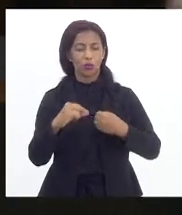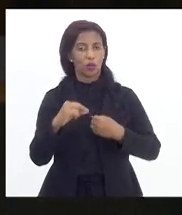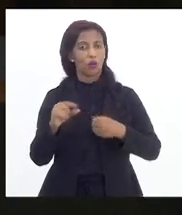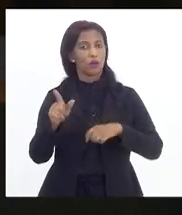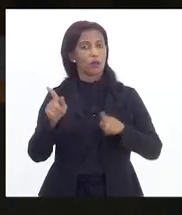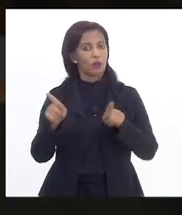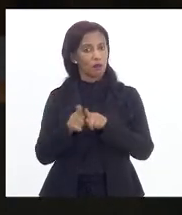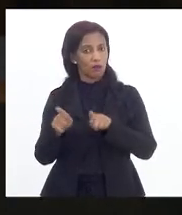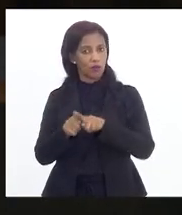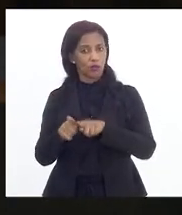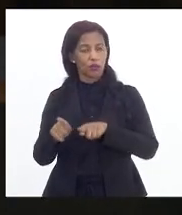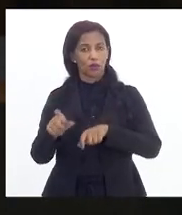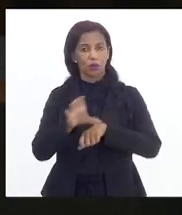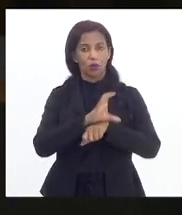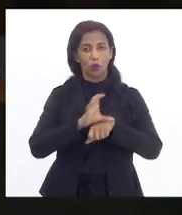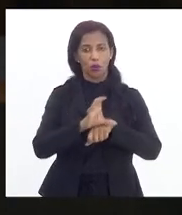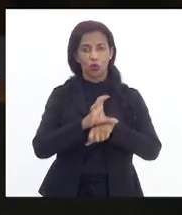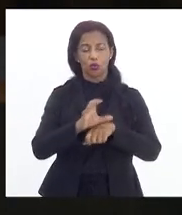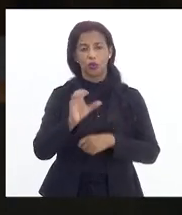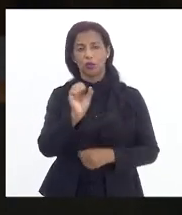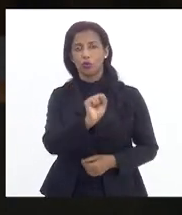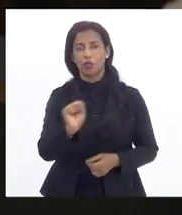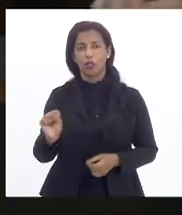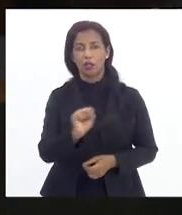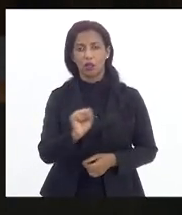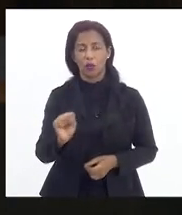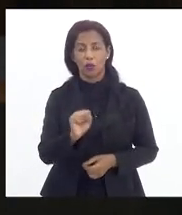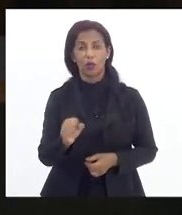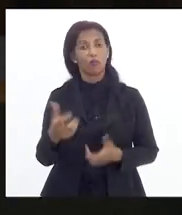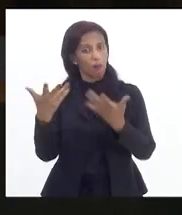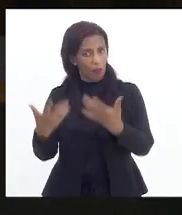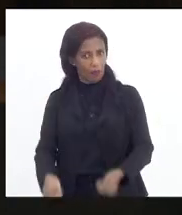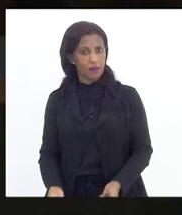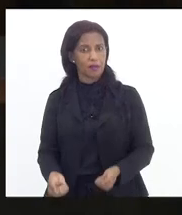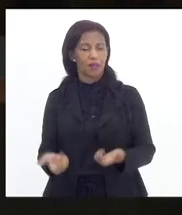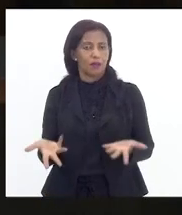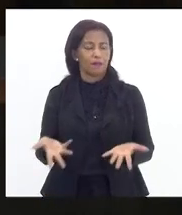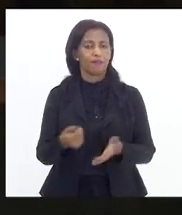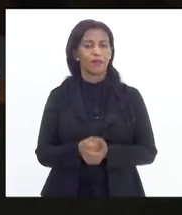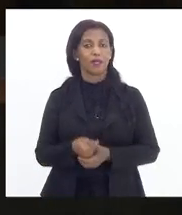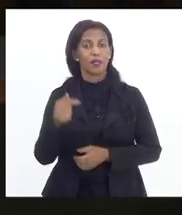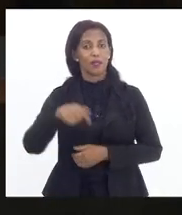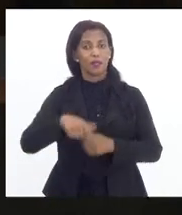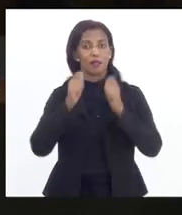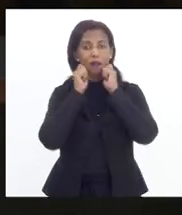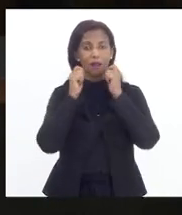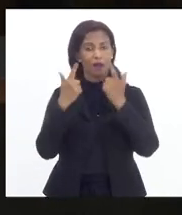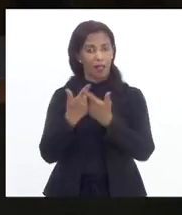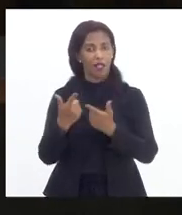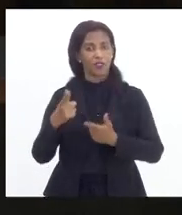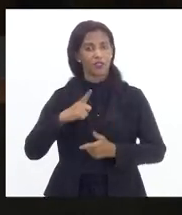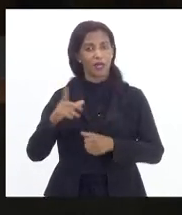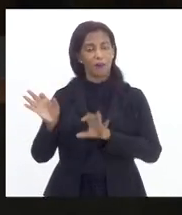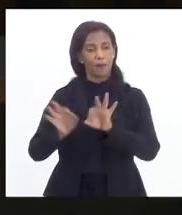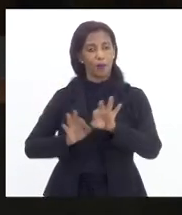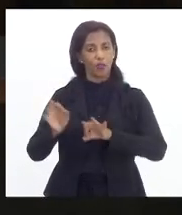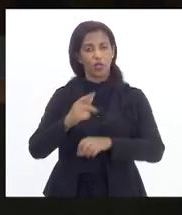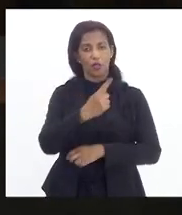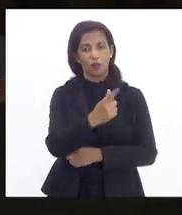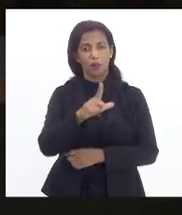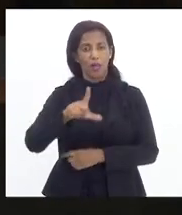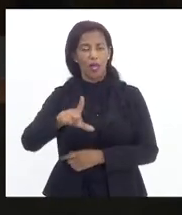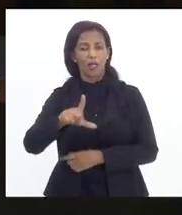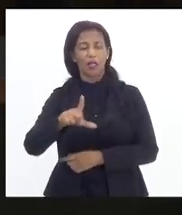88 permite fazer Oi e a sua casa já tem um projeto tramitando de autoria do